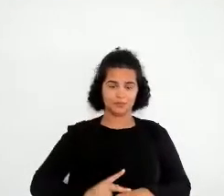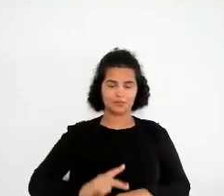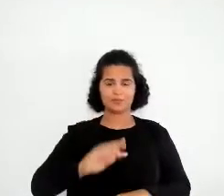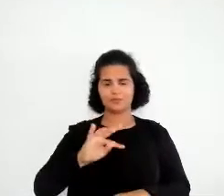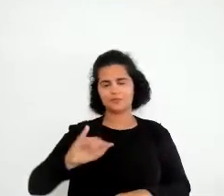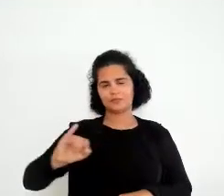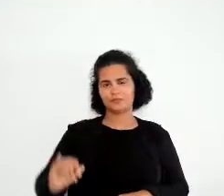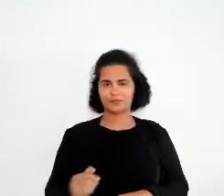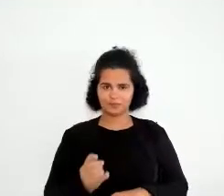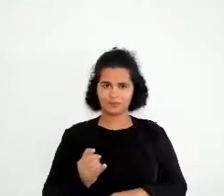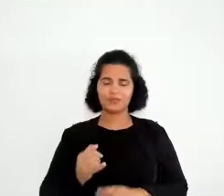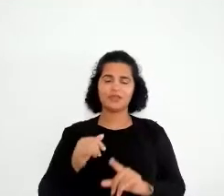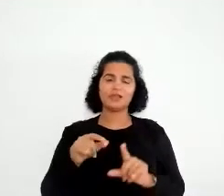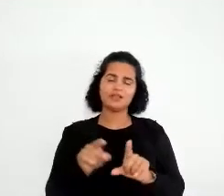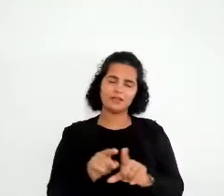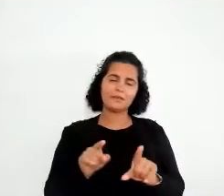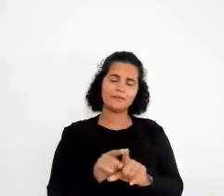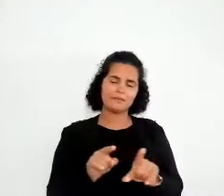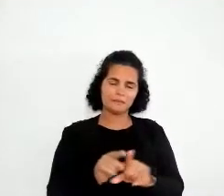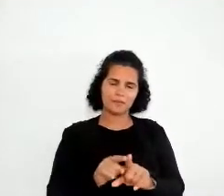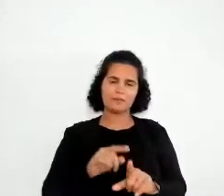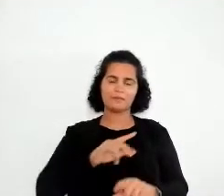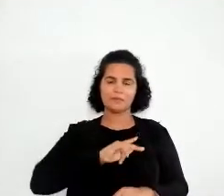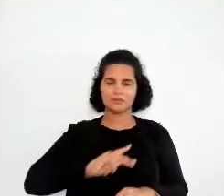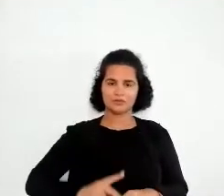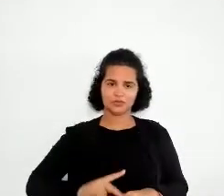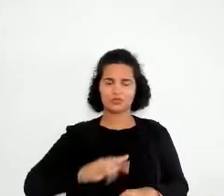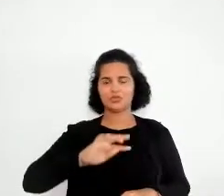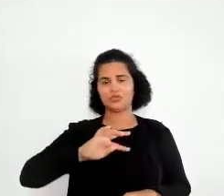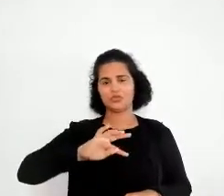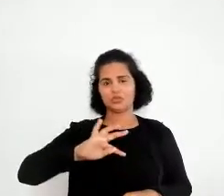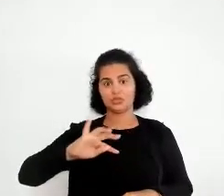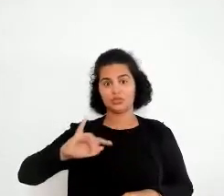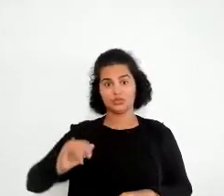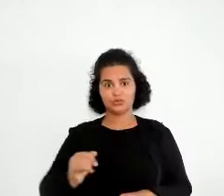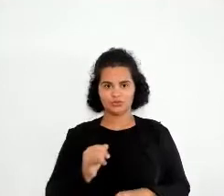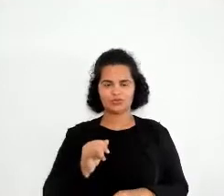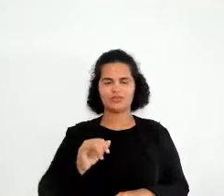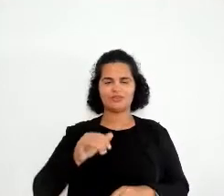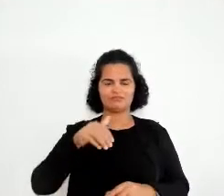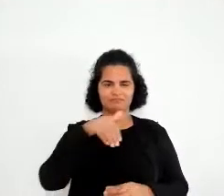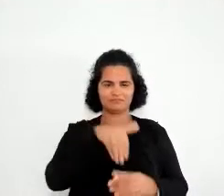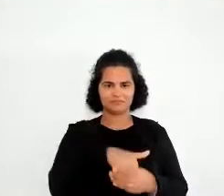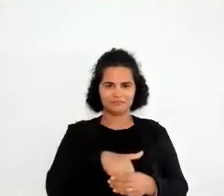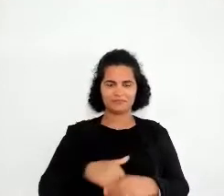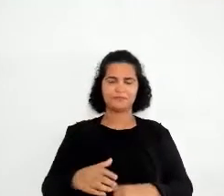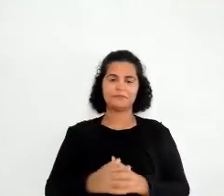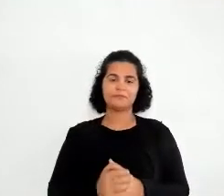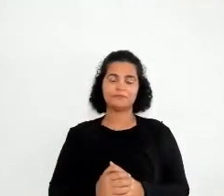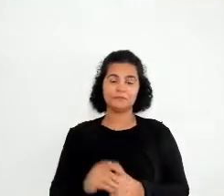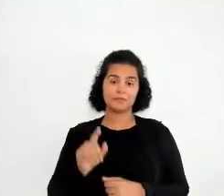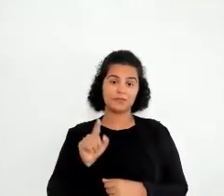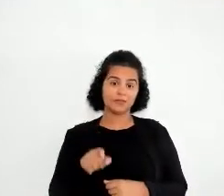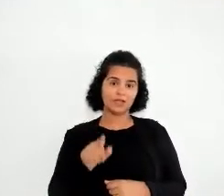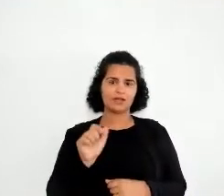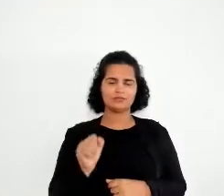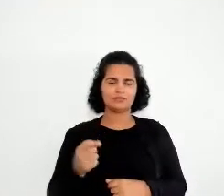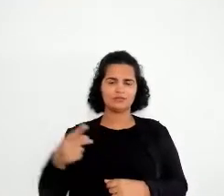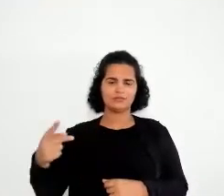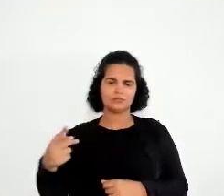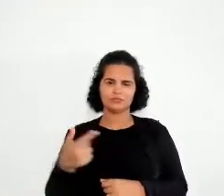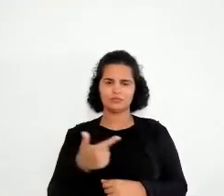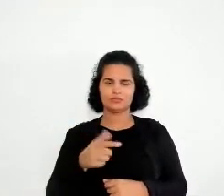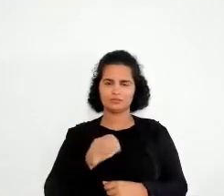do Tribunal Regional Eleitoral. Ele se aposentou em 2004, quando retornou ao exercício da advocacia, e faleceu